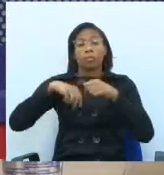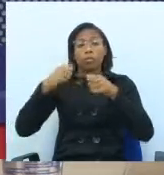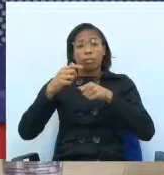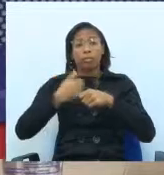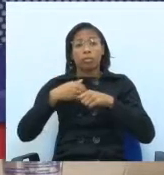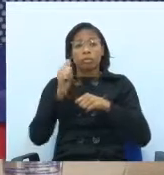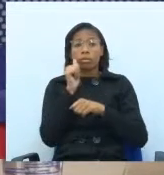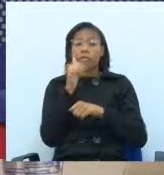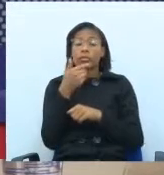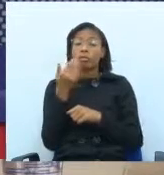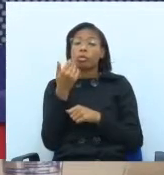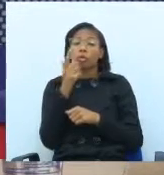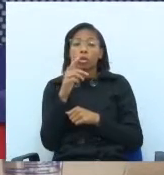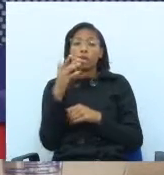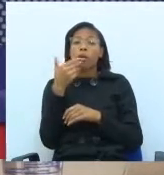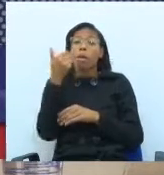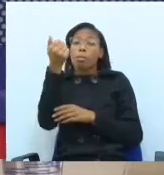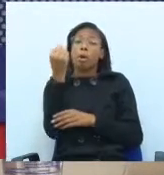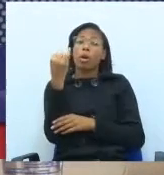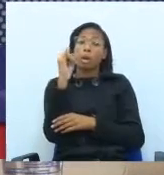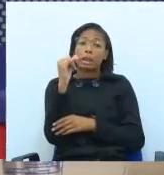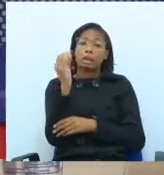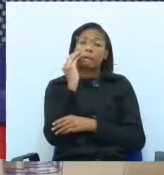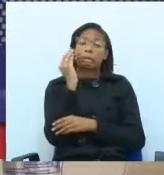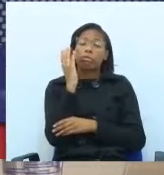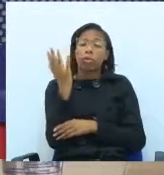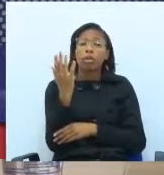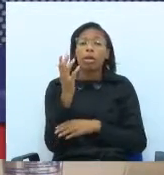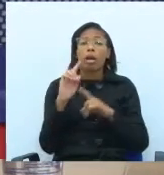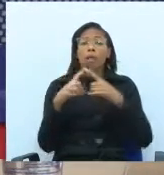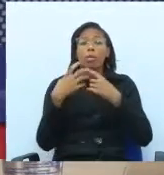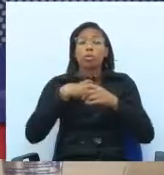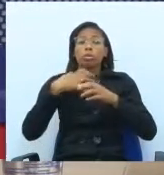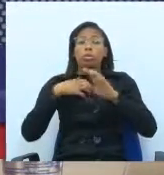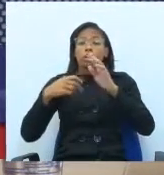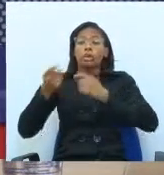ter um resultado muito melhor nessa área com medidas